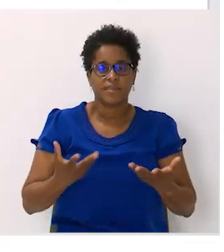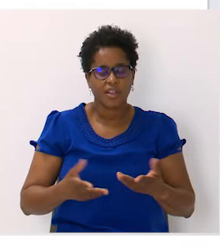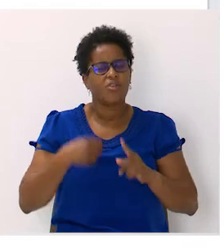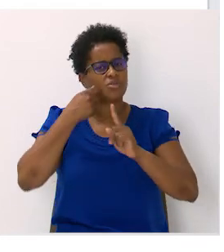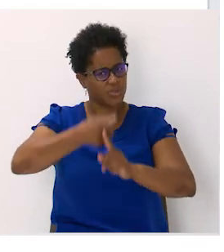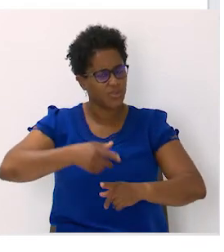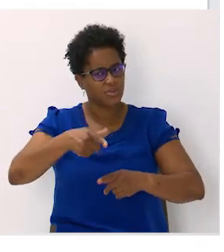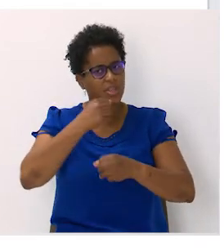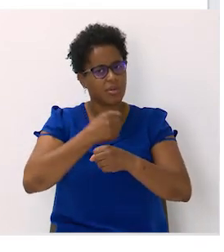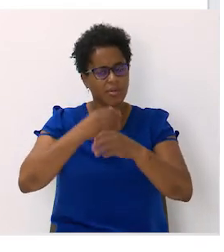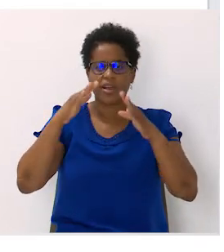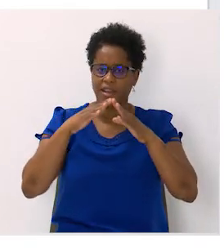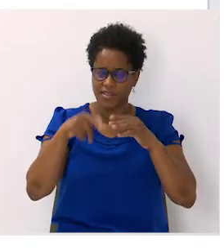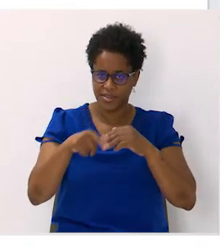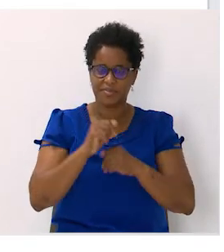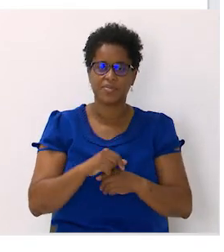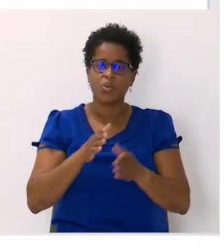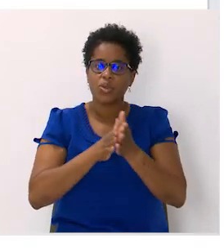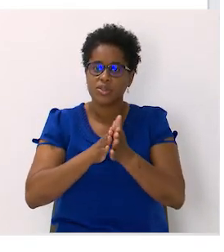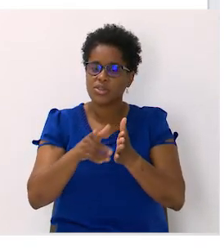Fica aqui um desafio para casa.